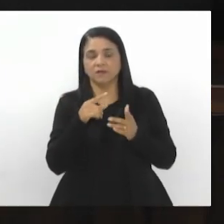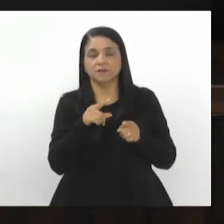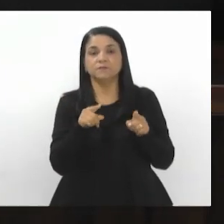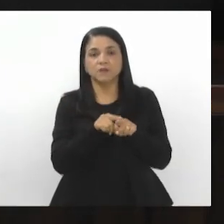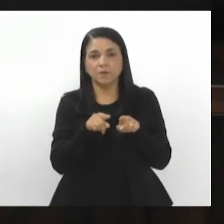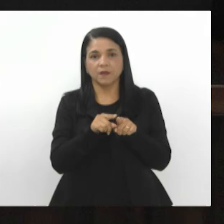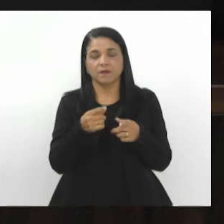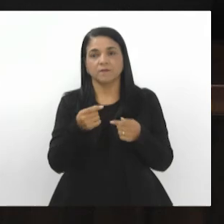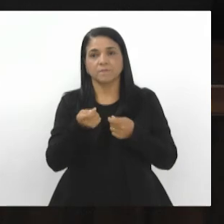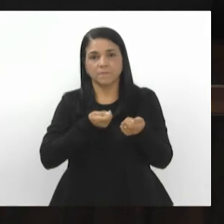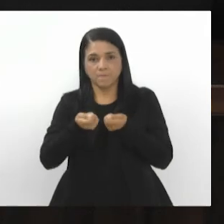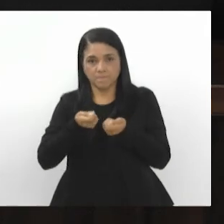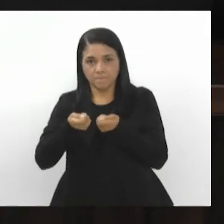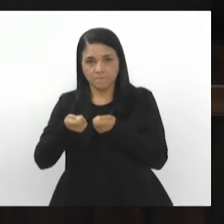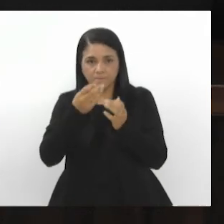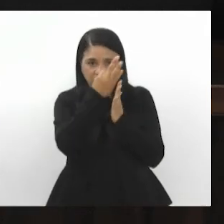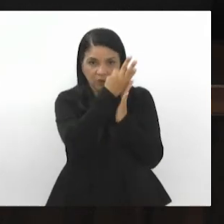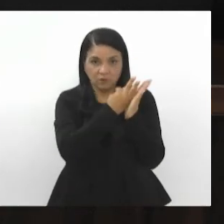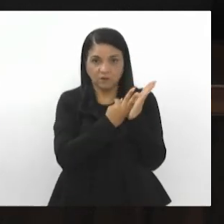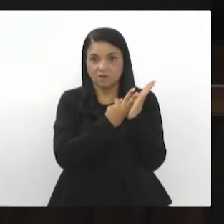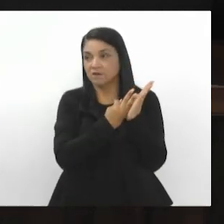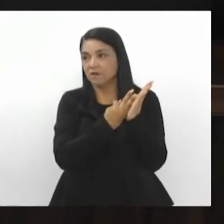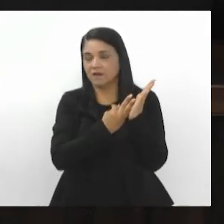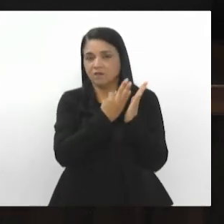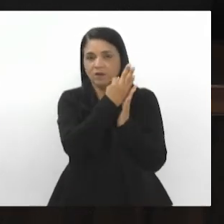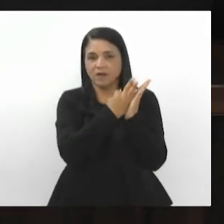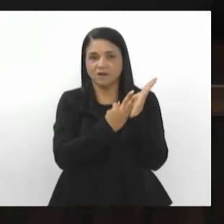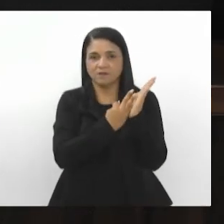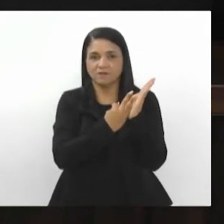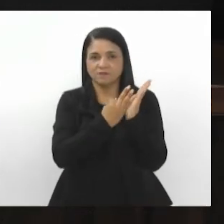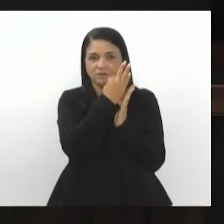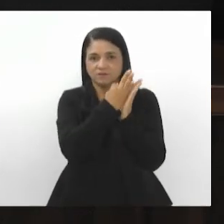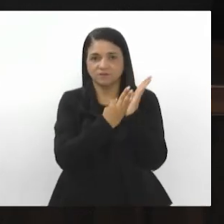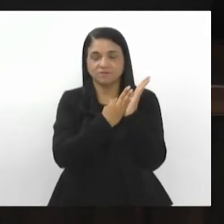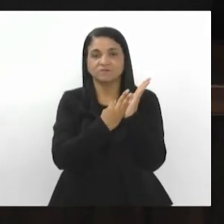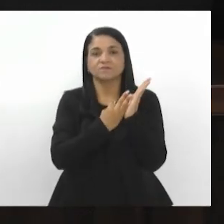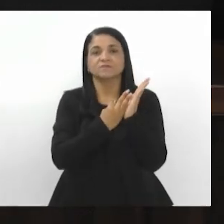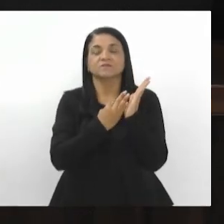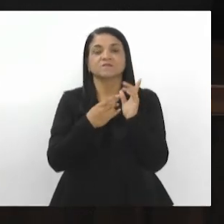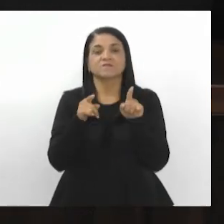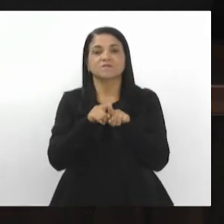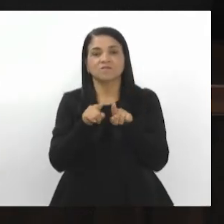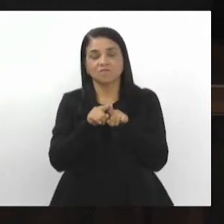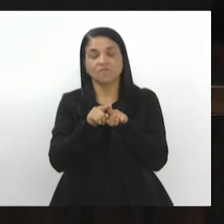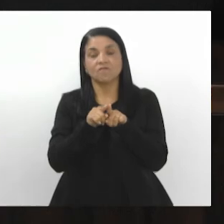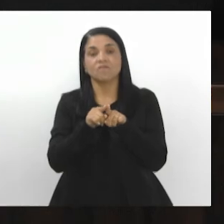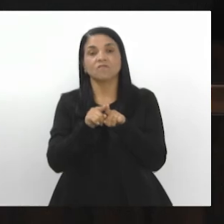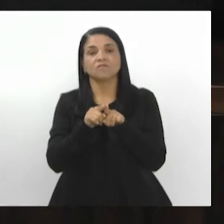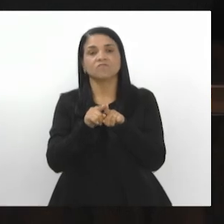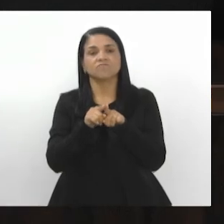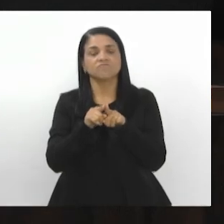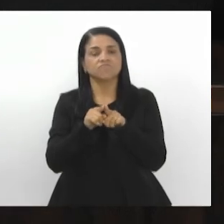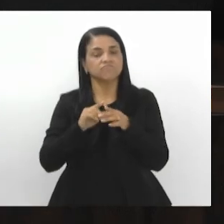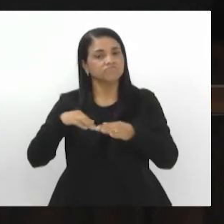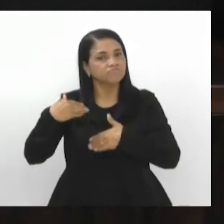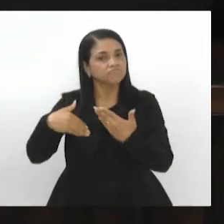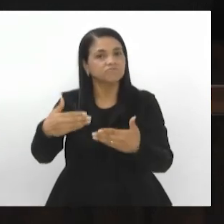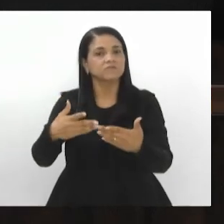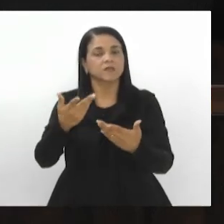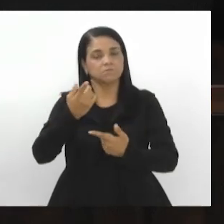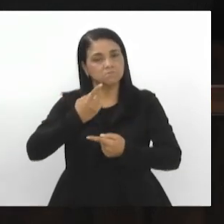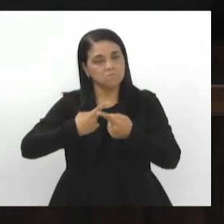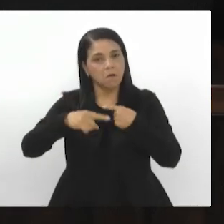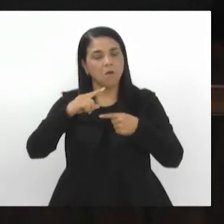de ajustado num texto, né, que vai se aperfeiçoar naturalmente, é a grande sobrevivência,